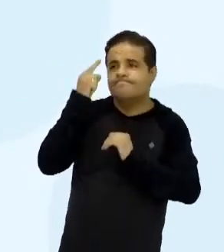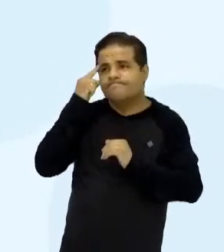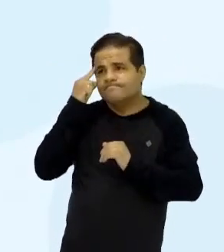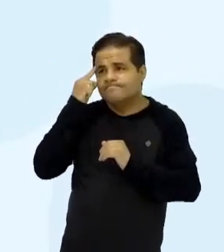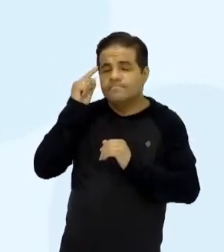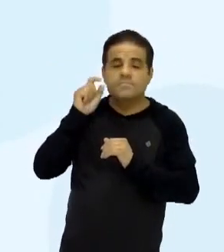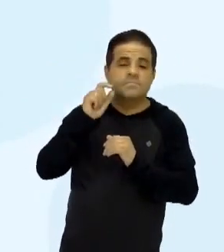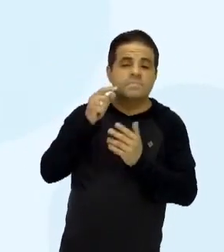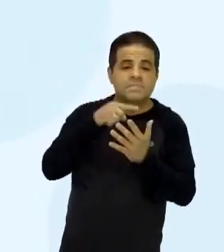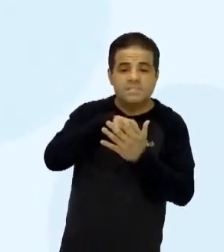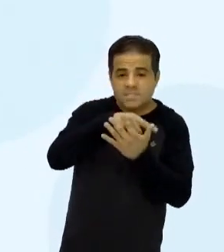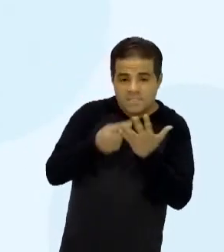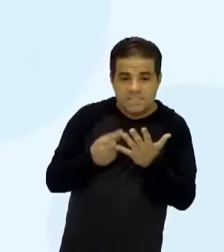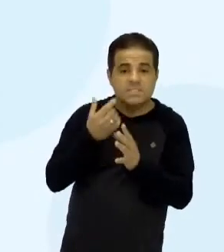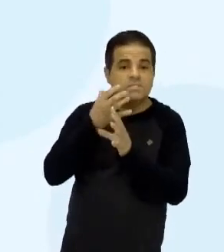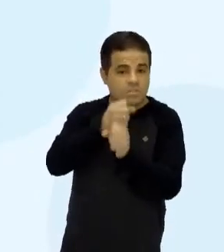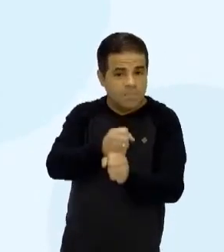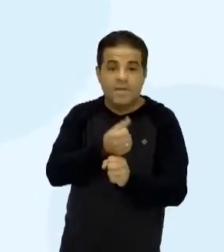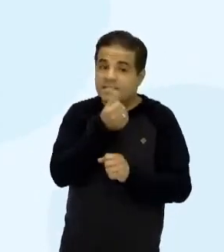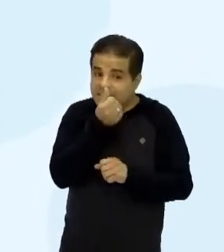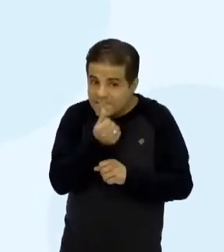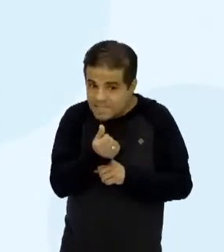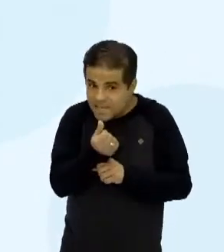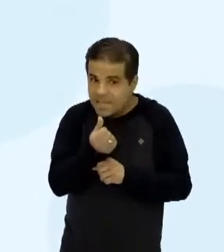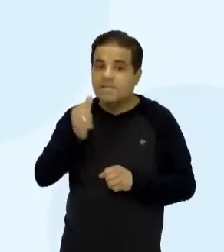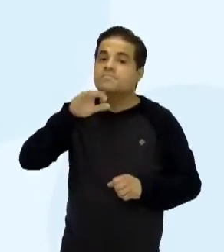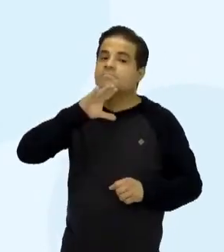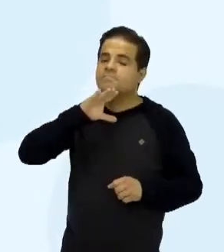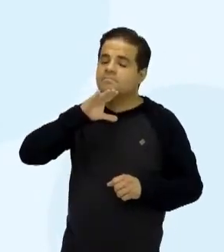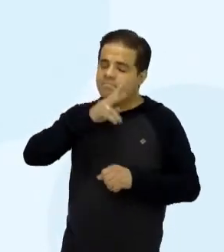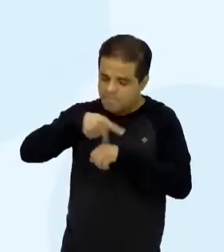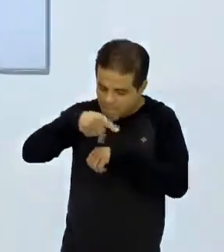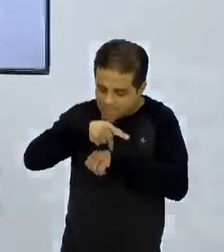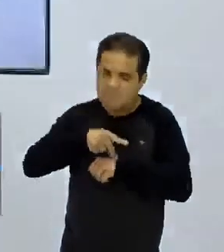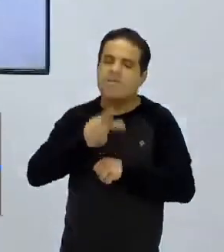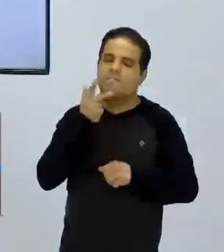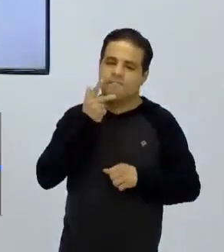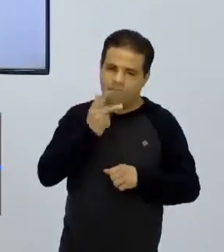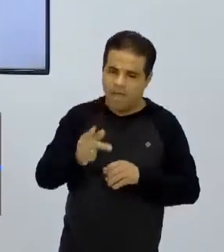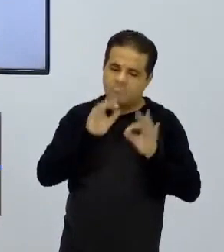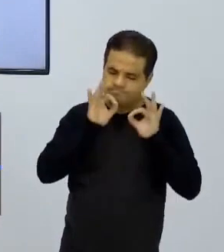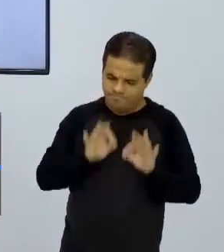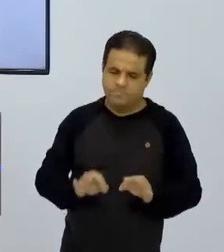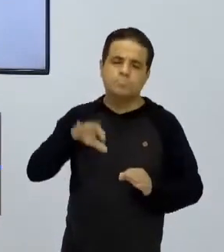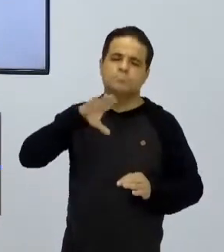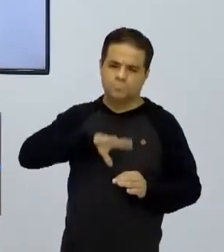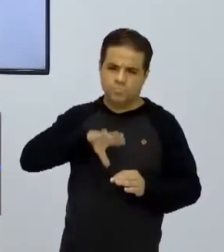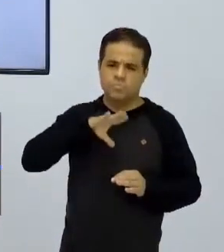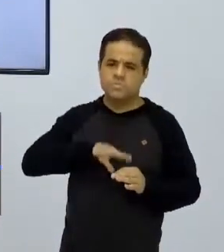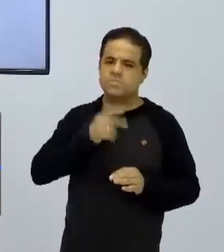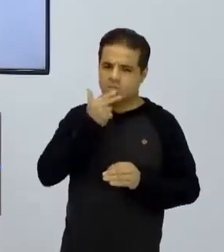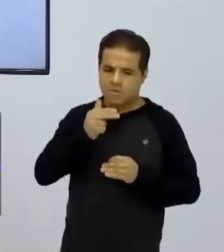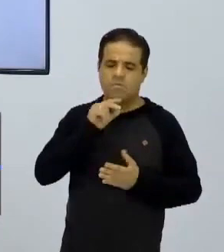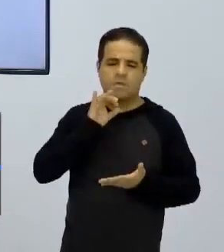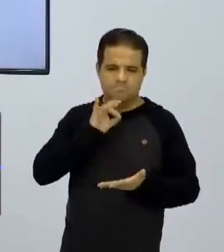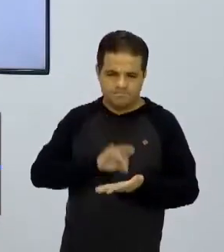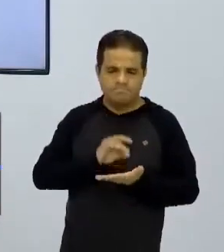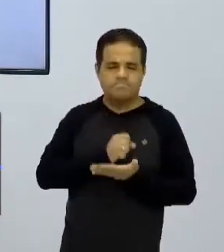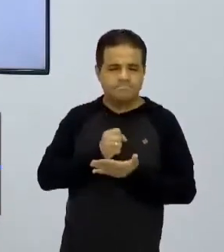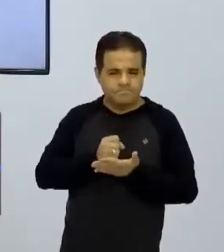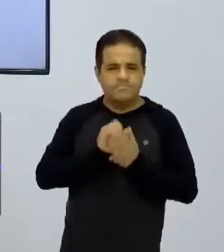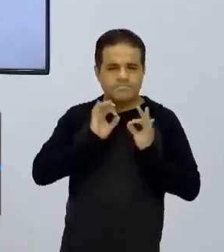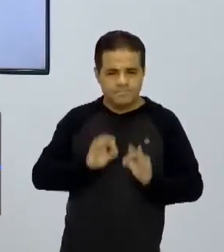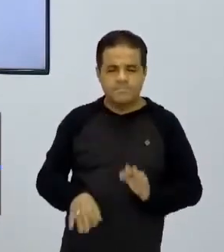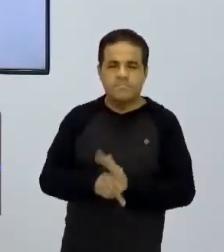né, 6 países, já dei outra dica aí, 6 países que falam, né, que tem o português também como língua oficial,